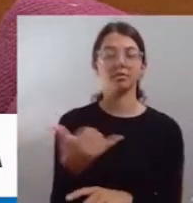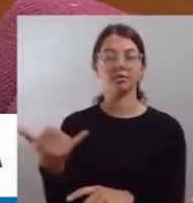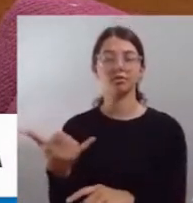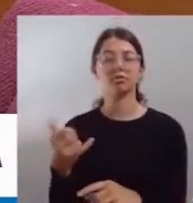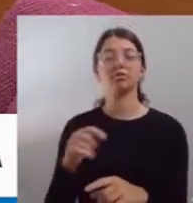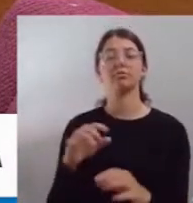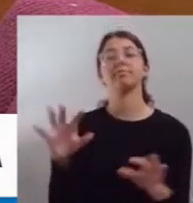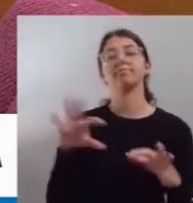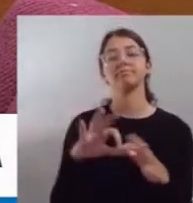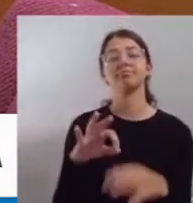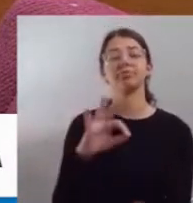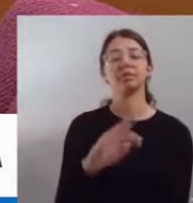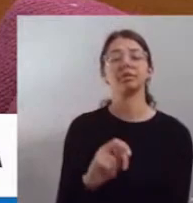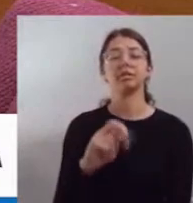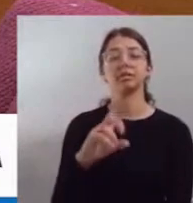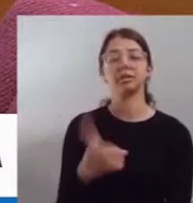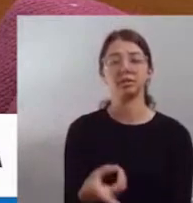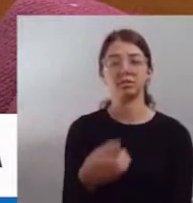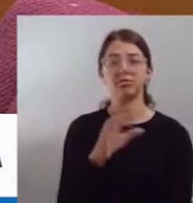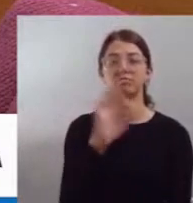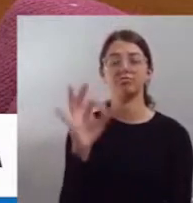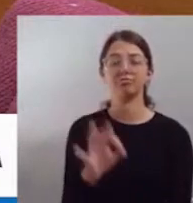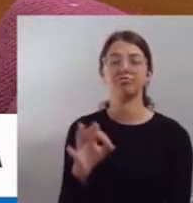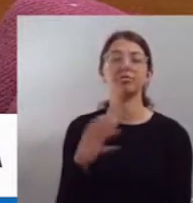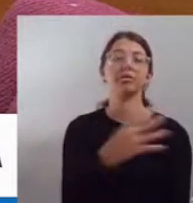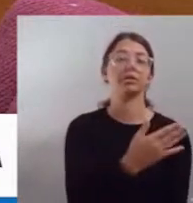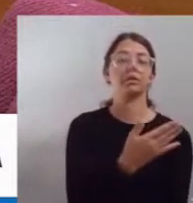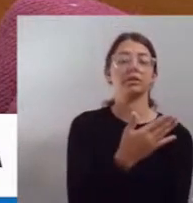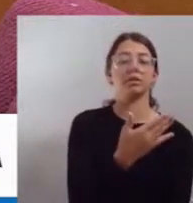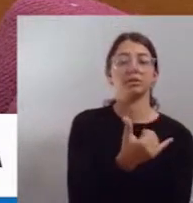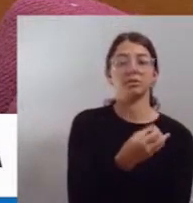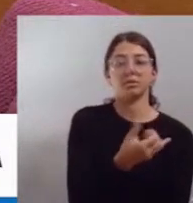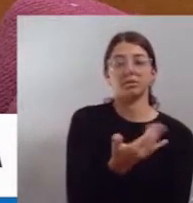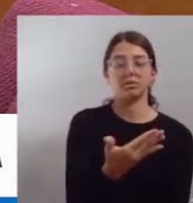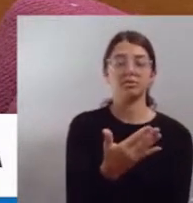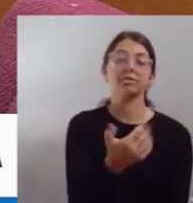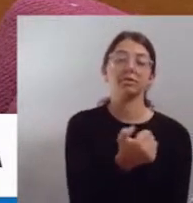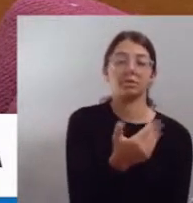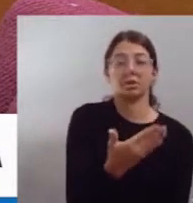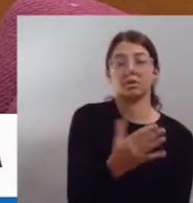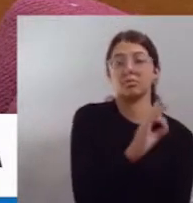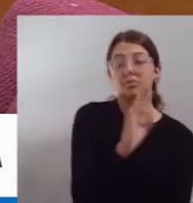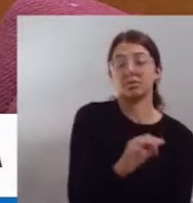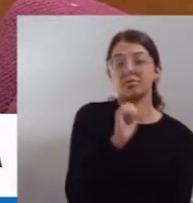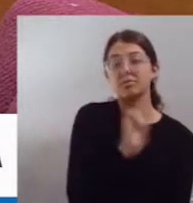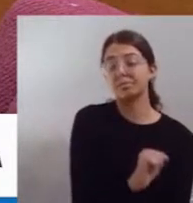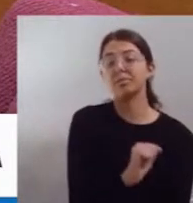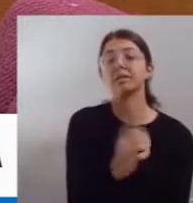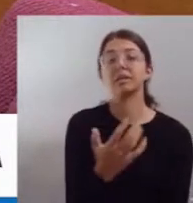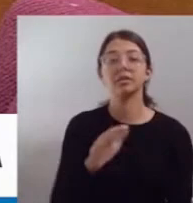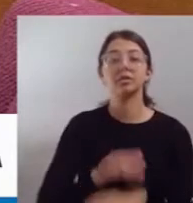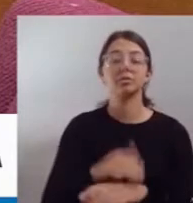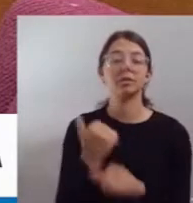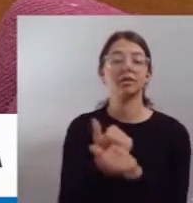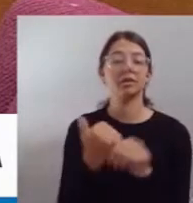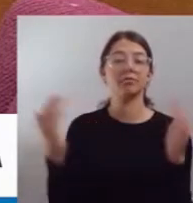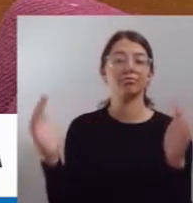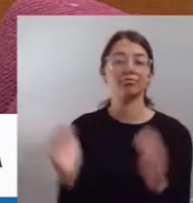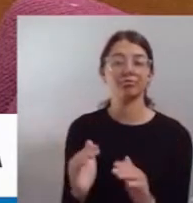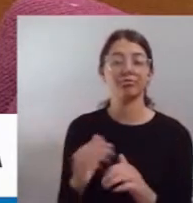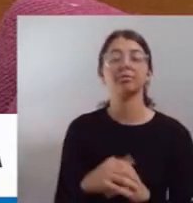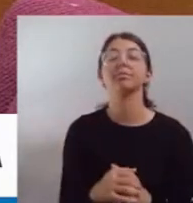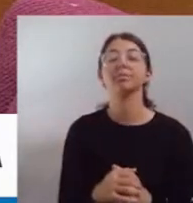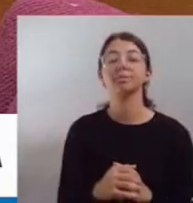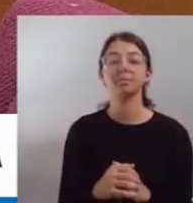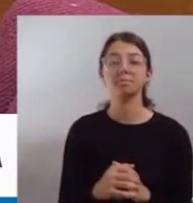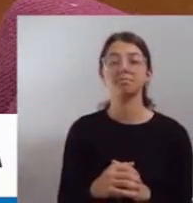reduzindo em relação a 2021, que eram de 51%, devido também à redução da atividade. O prazo